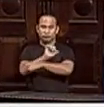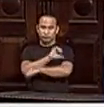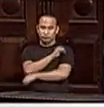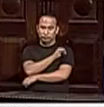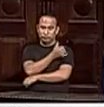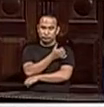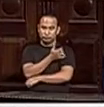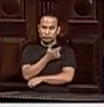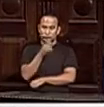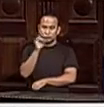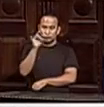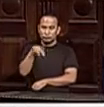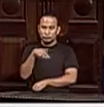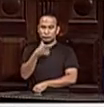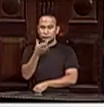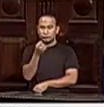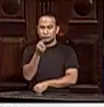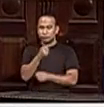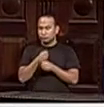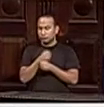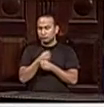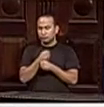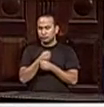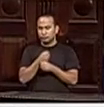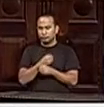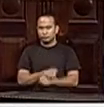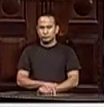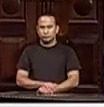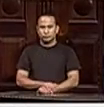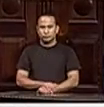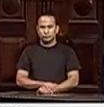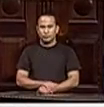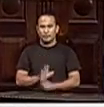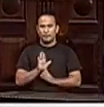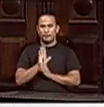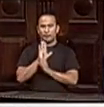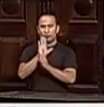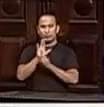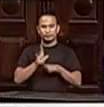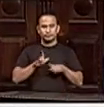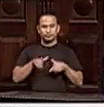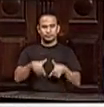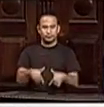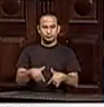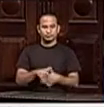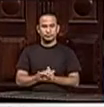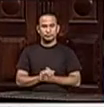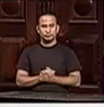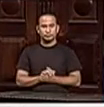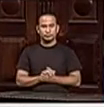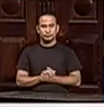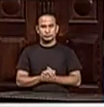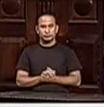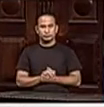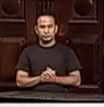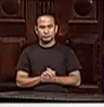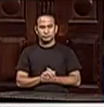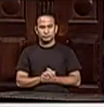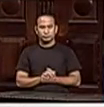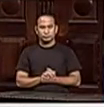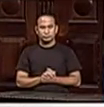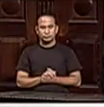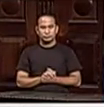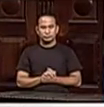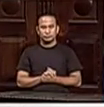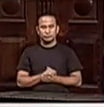Janeiro nos últimos 20 anos, aponta a ação de intermediários,